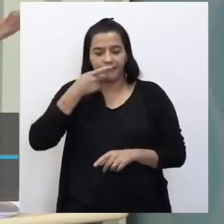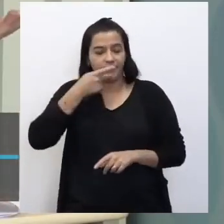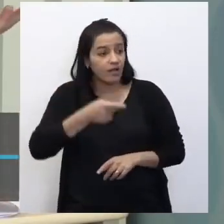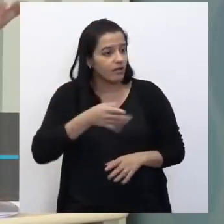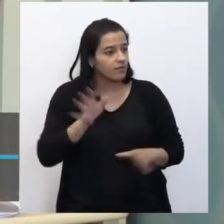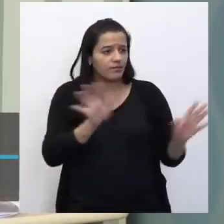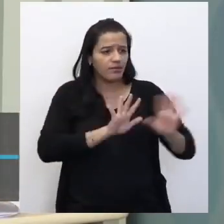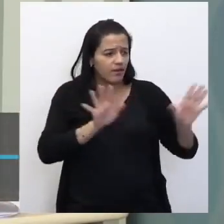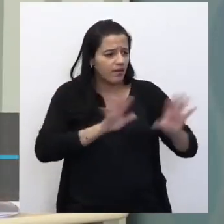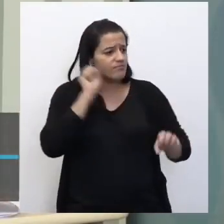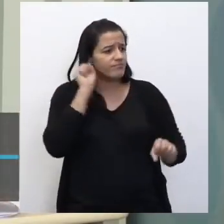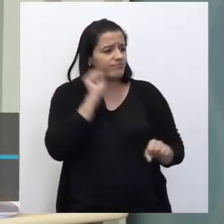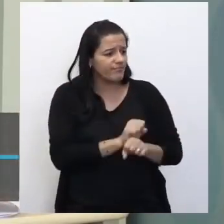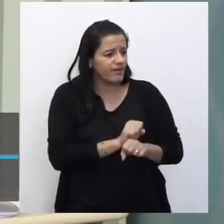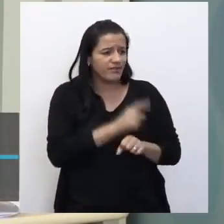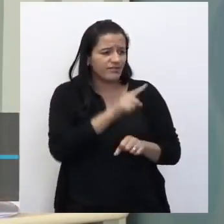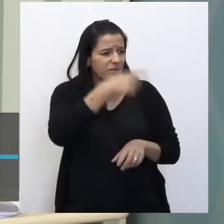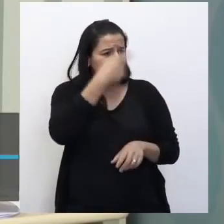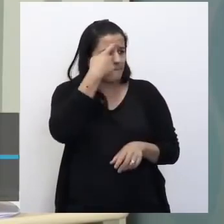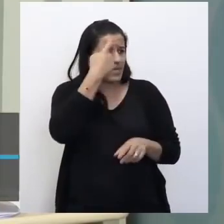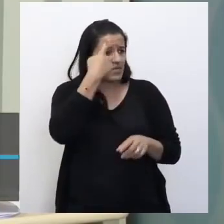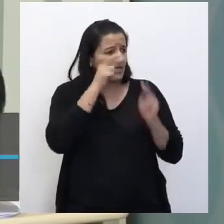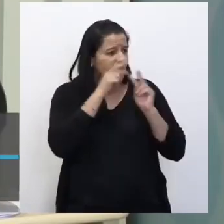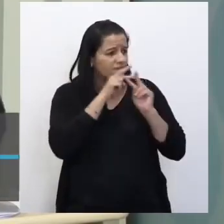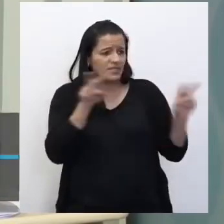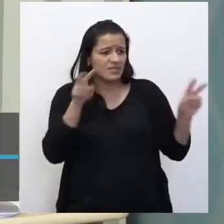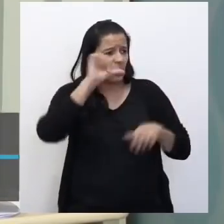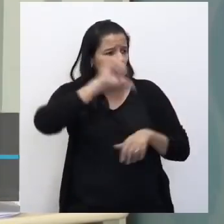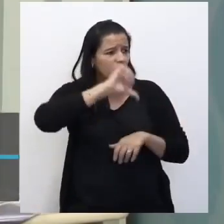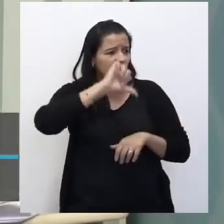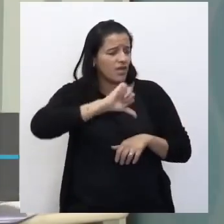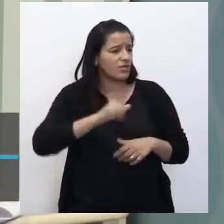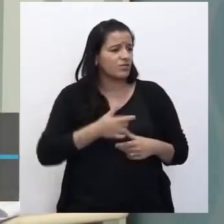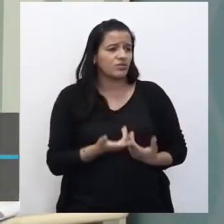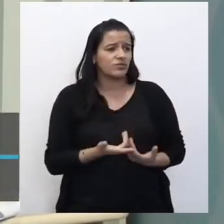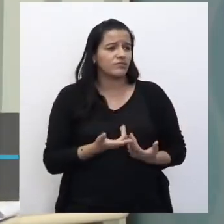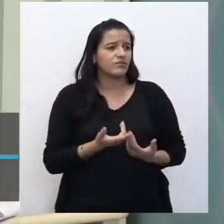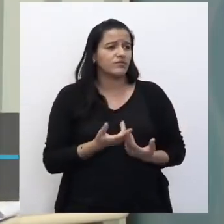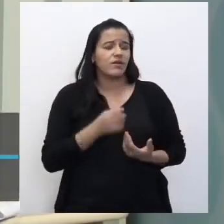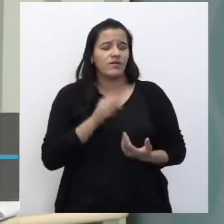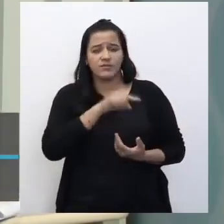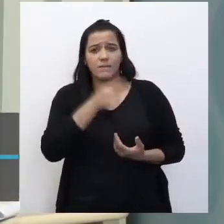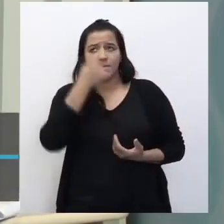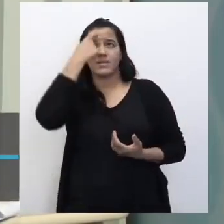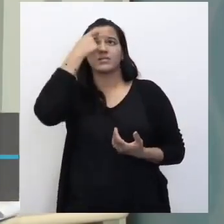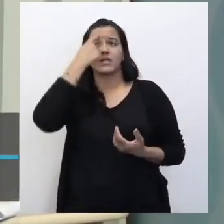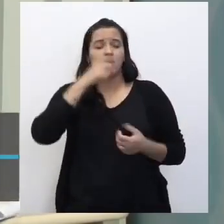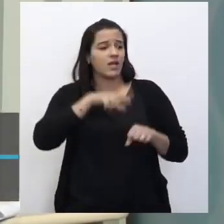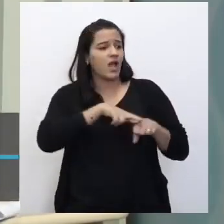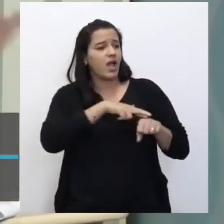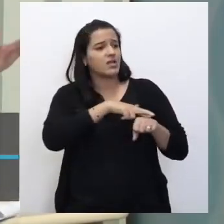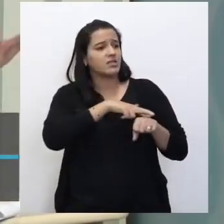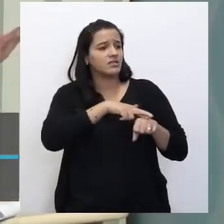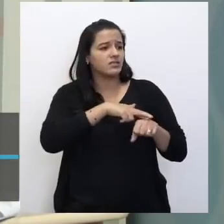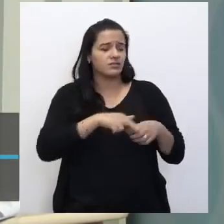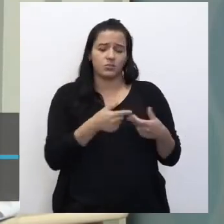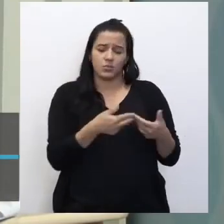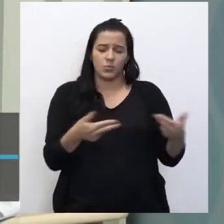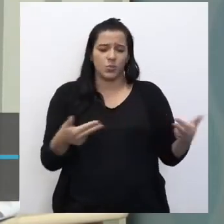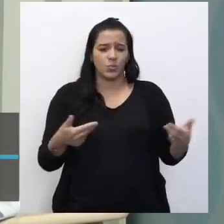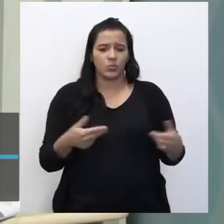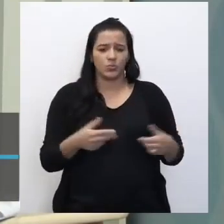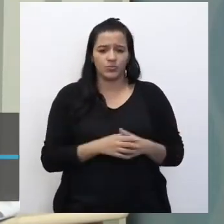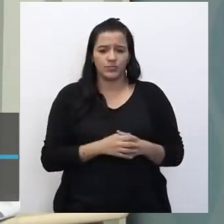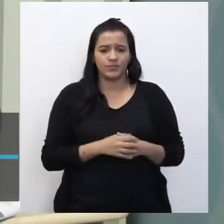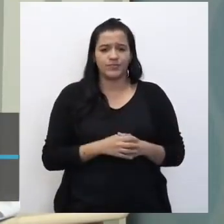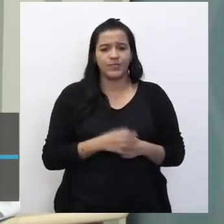isso. Vamos parar com essa visão negativa a respeito da miscigenação. Vamos parar de achar que isso